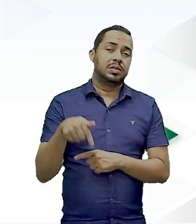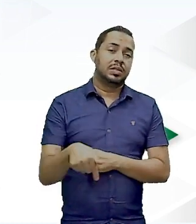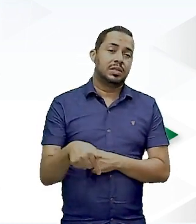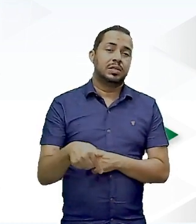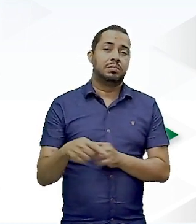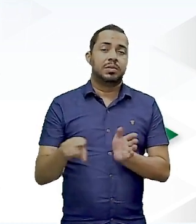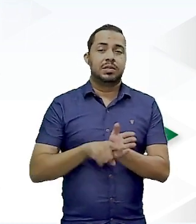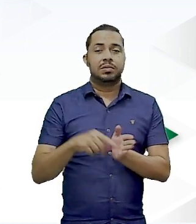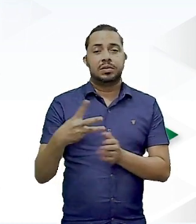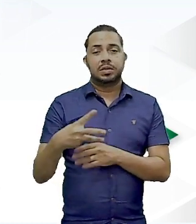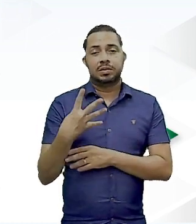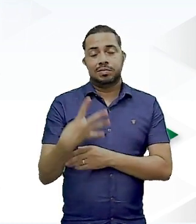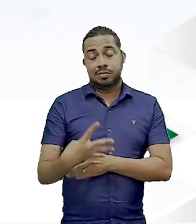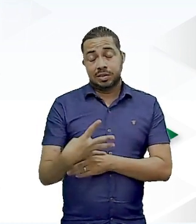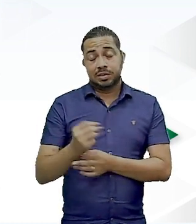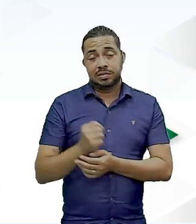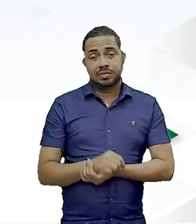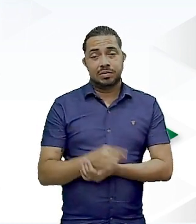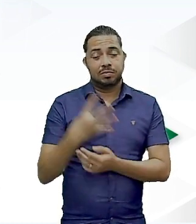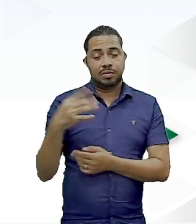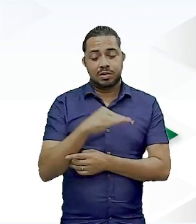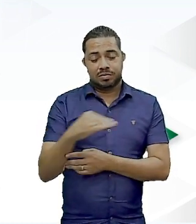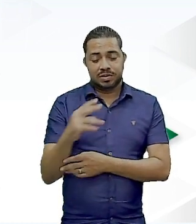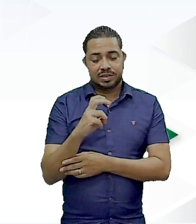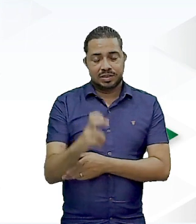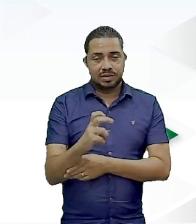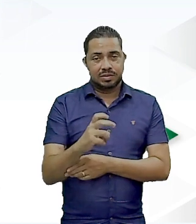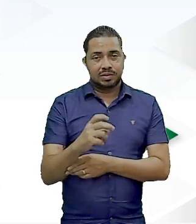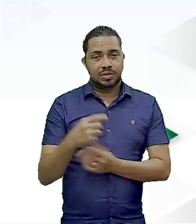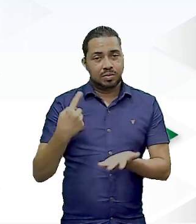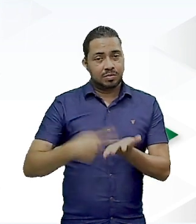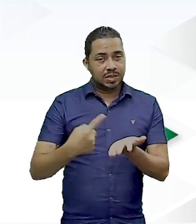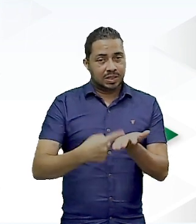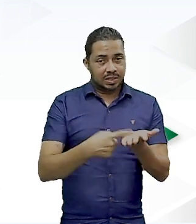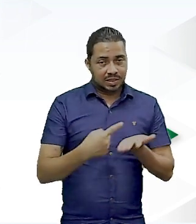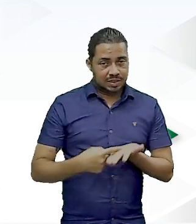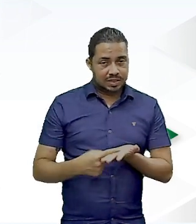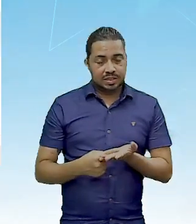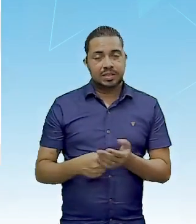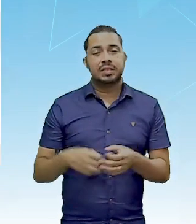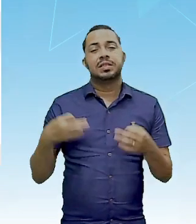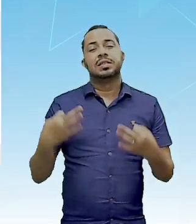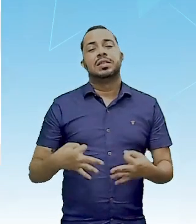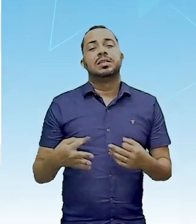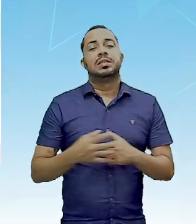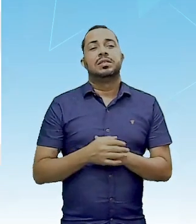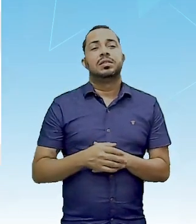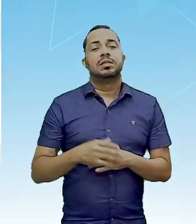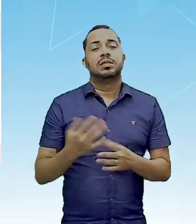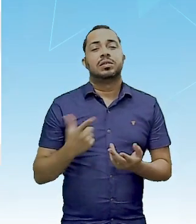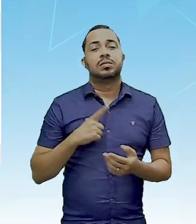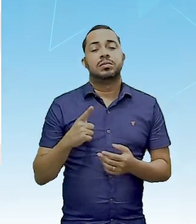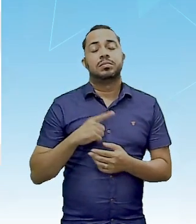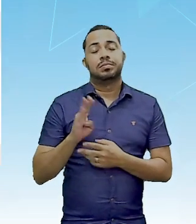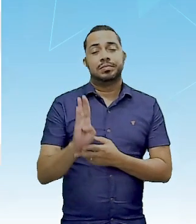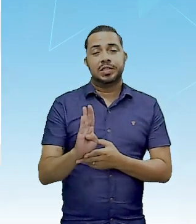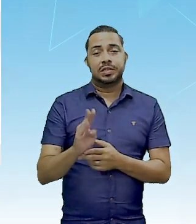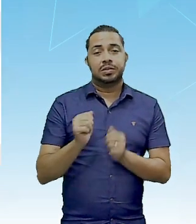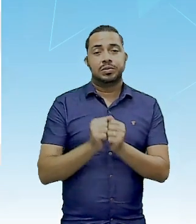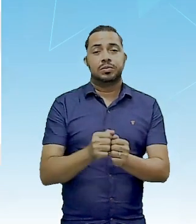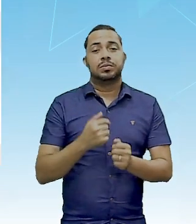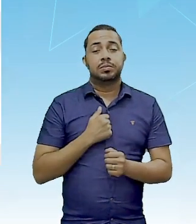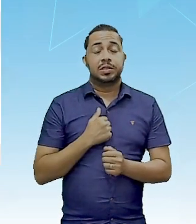3, 4. Então a resposta é 4 quintos. Combinado? Tá certinho até aí? Então segue para o item B comigo,